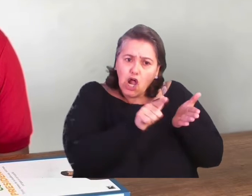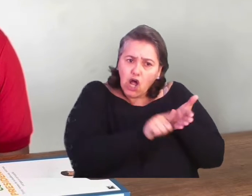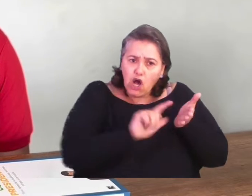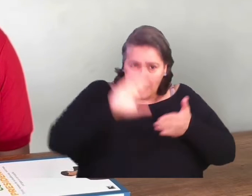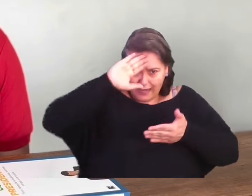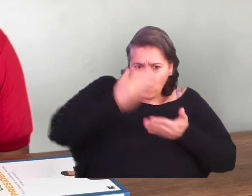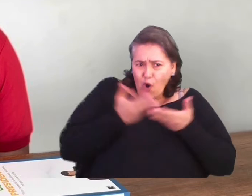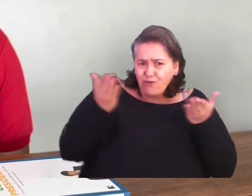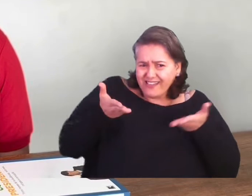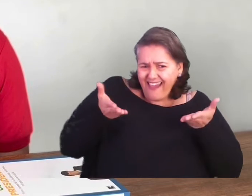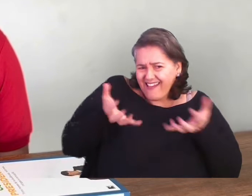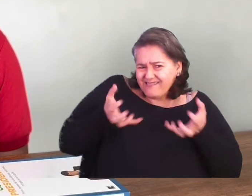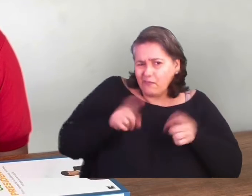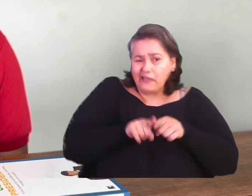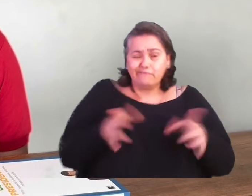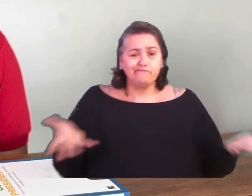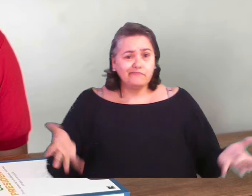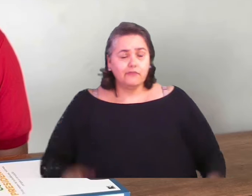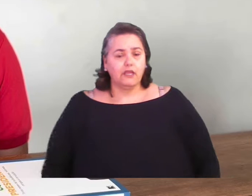hoje. E